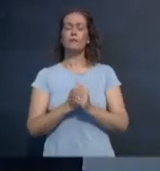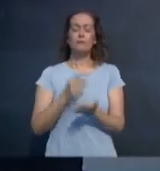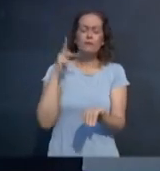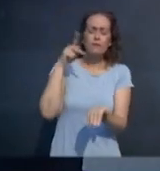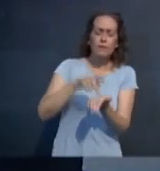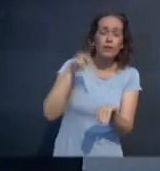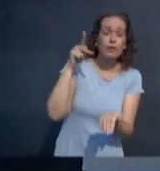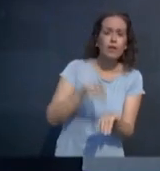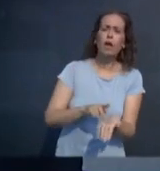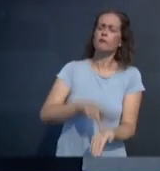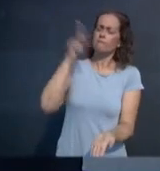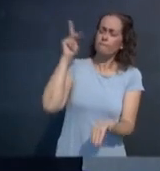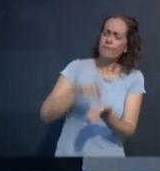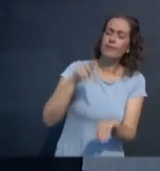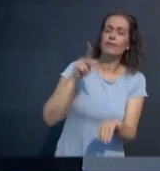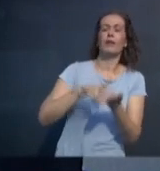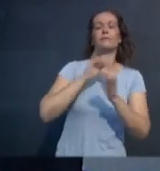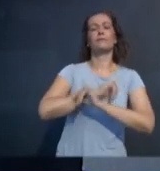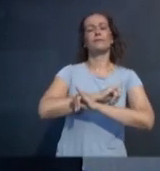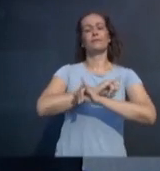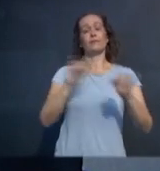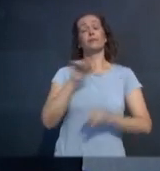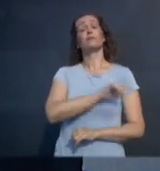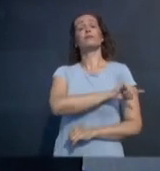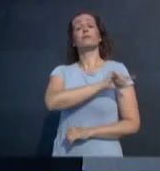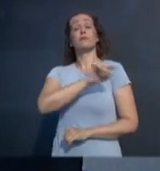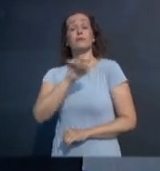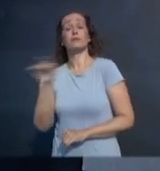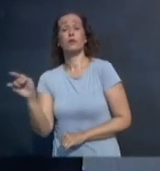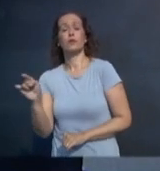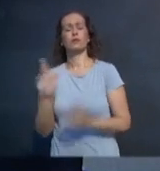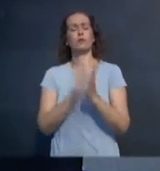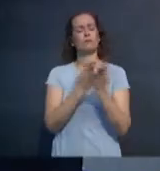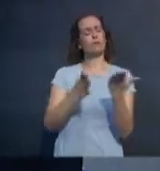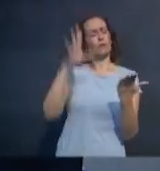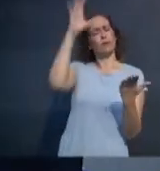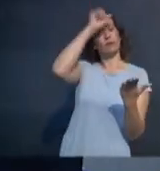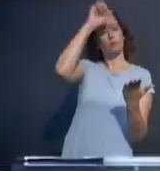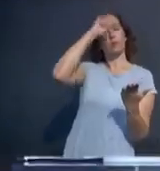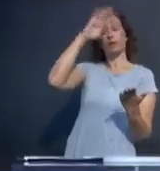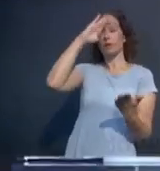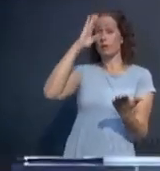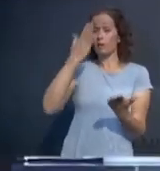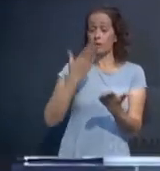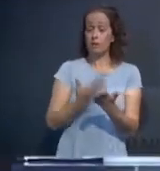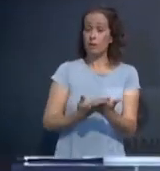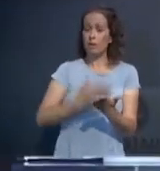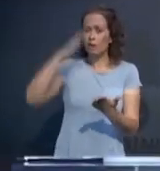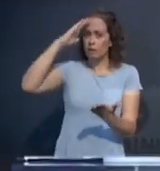Em verdade vos digo: quem ouve a minha palavra e crê. Crê,